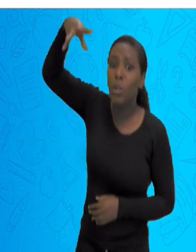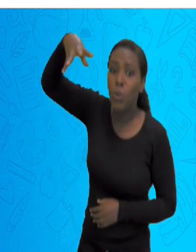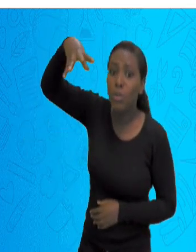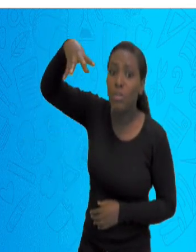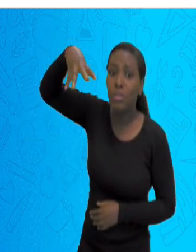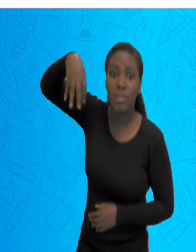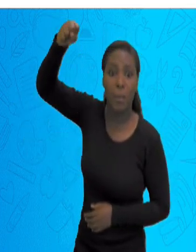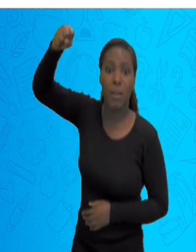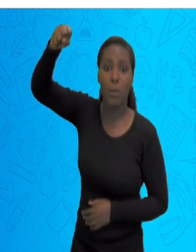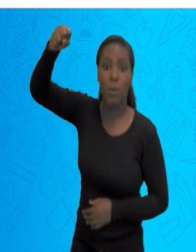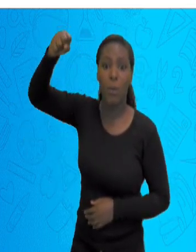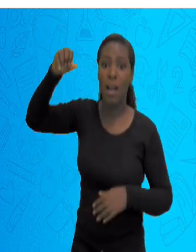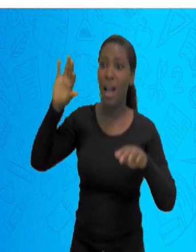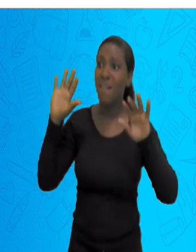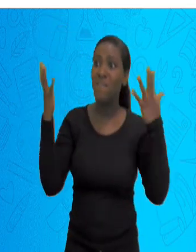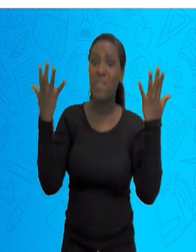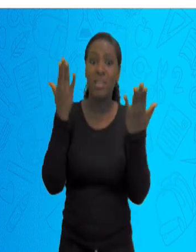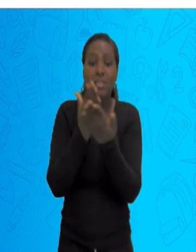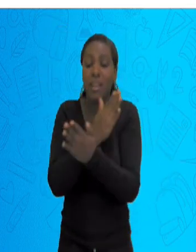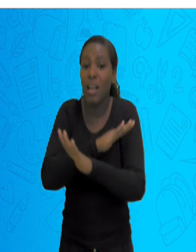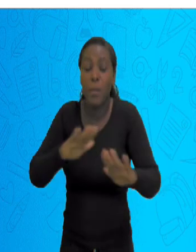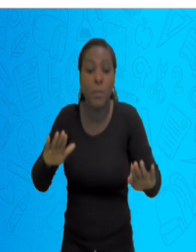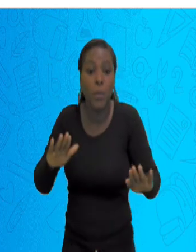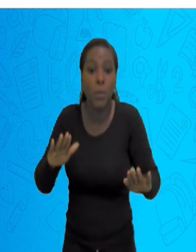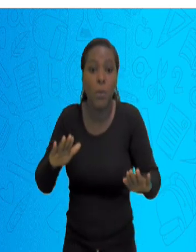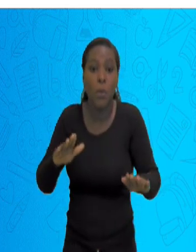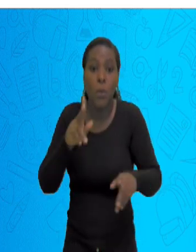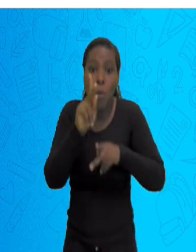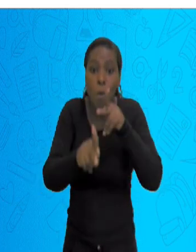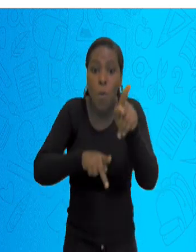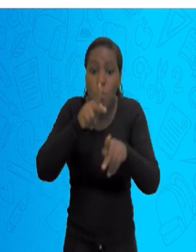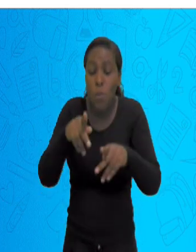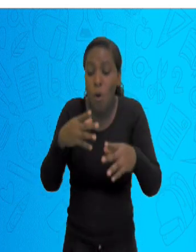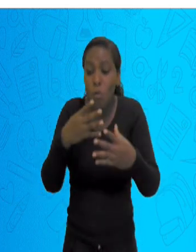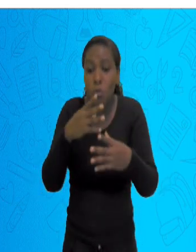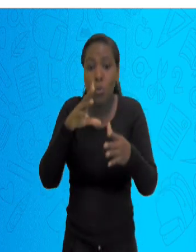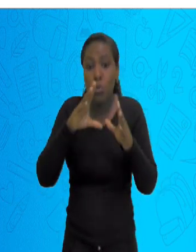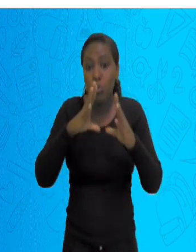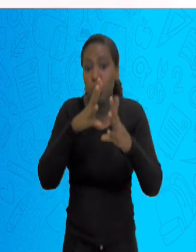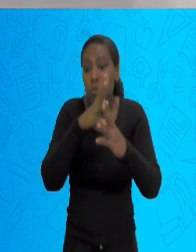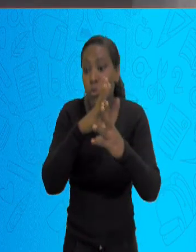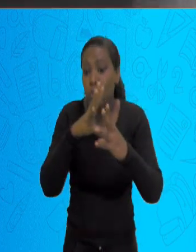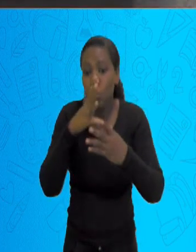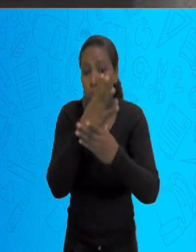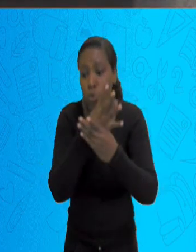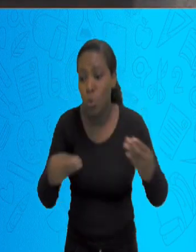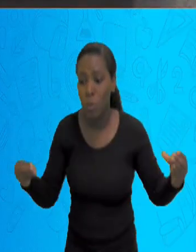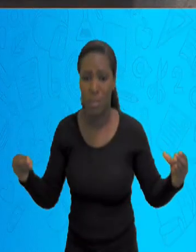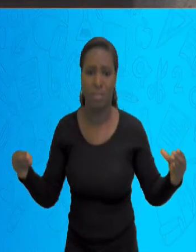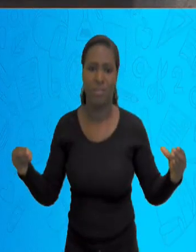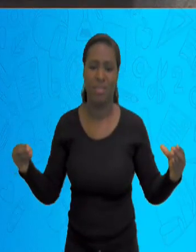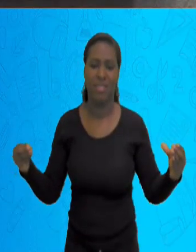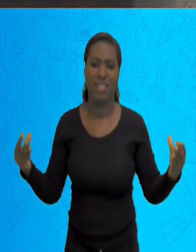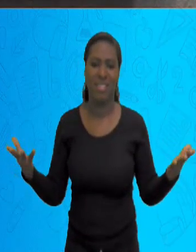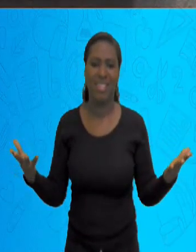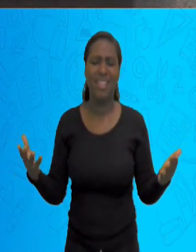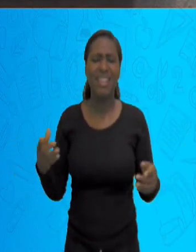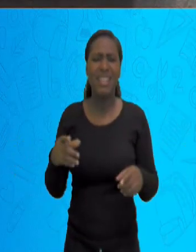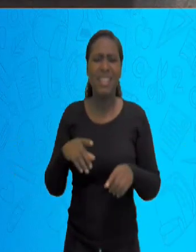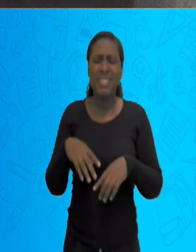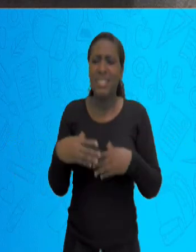esfriou. E agora, José? Então, nós podemos perceber que era um momento